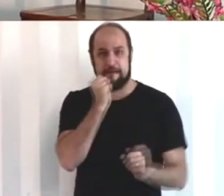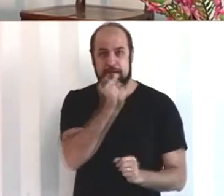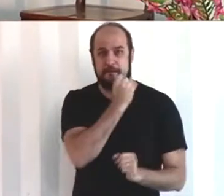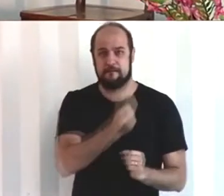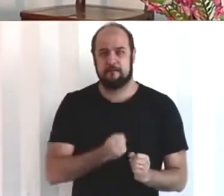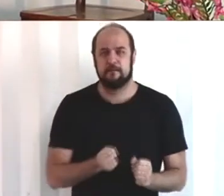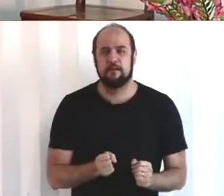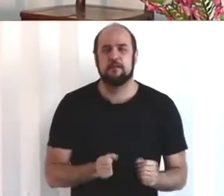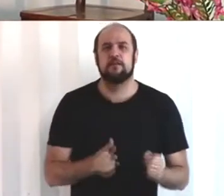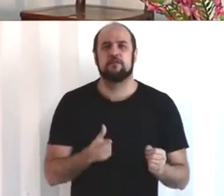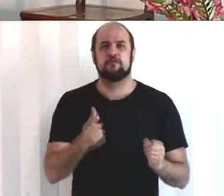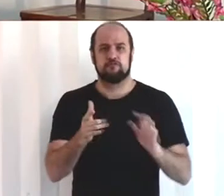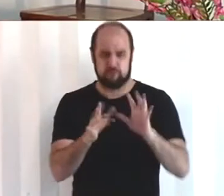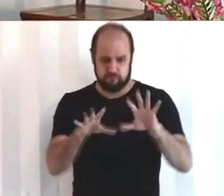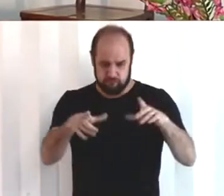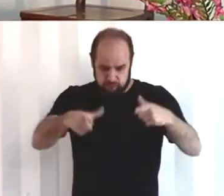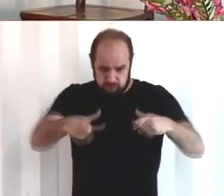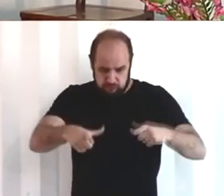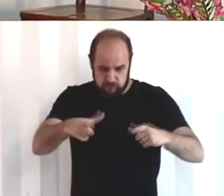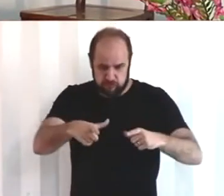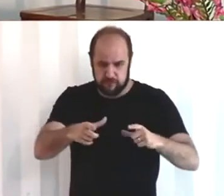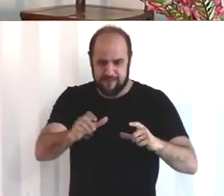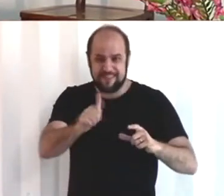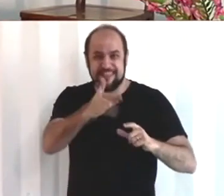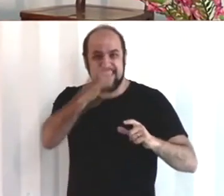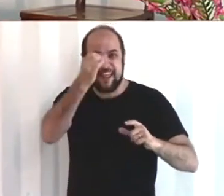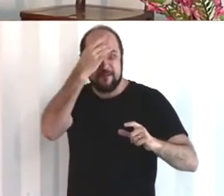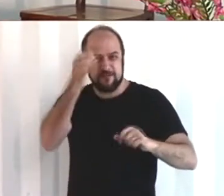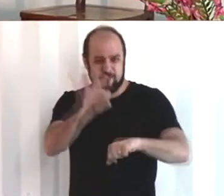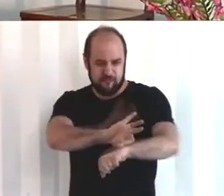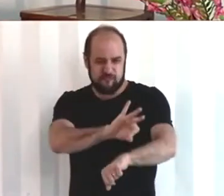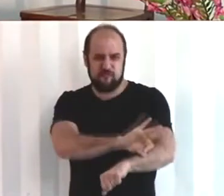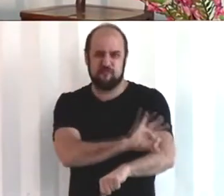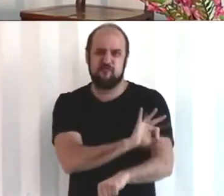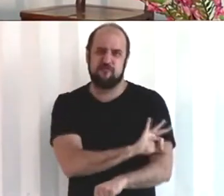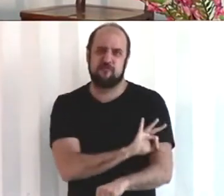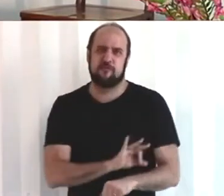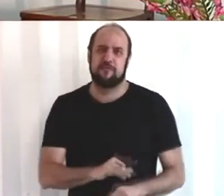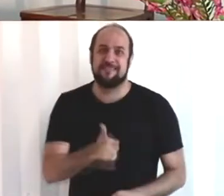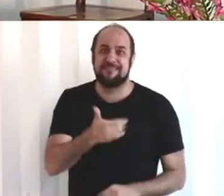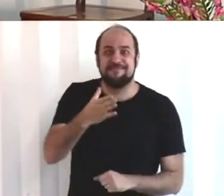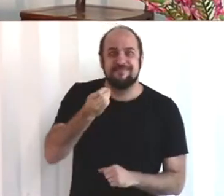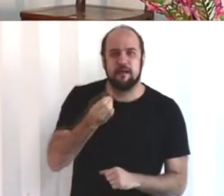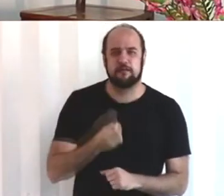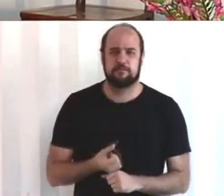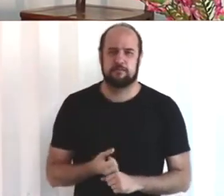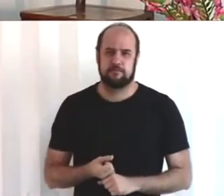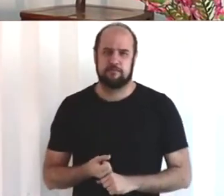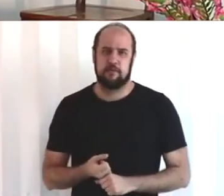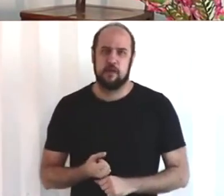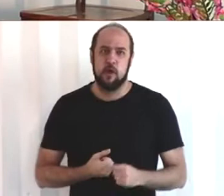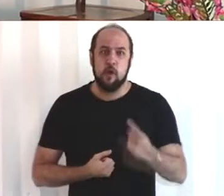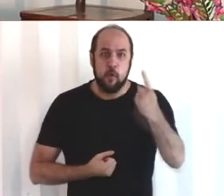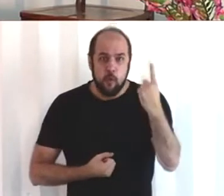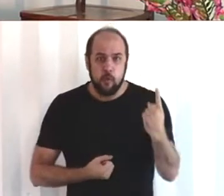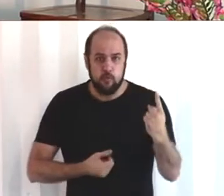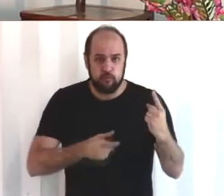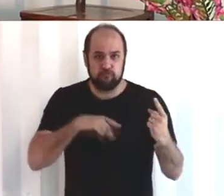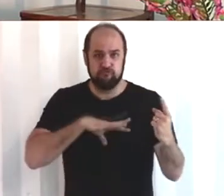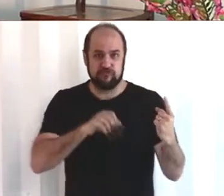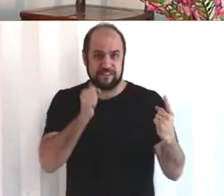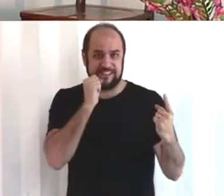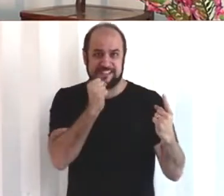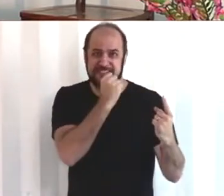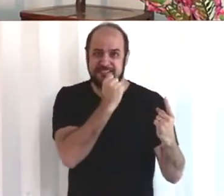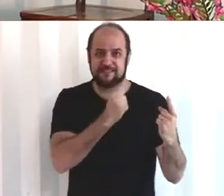nessa aldeia, se depara com 10 leprosos. Um deles, segundo o texto já nos informou, é samaritano. Não sabemos se tinham